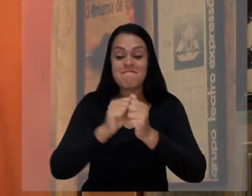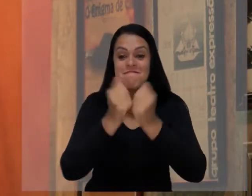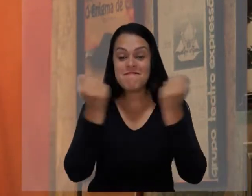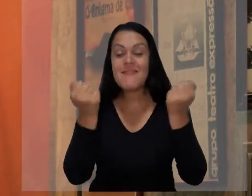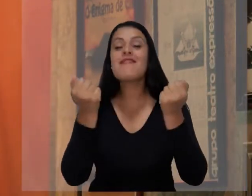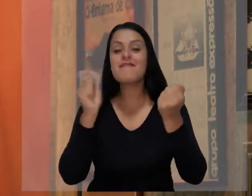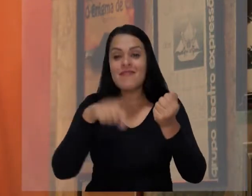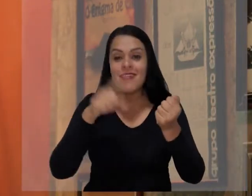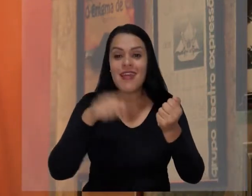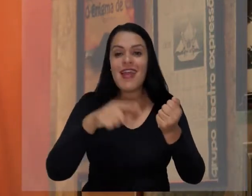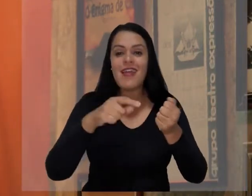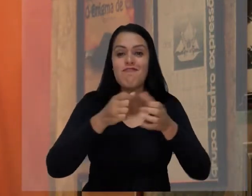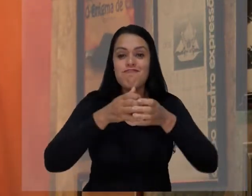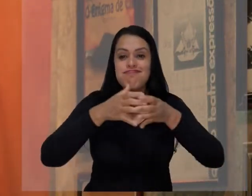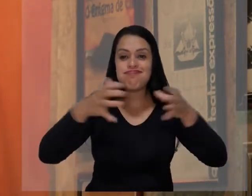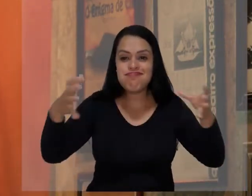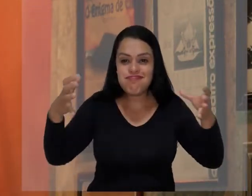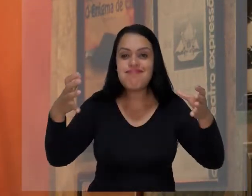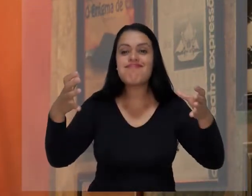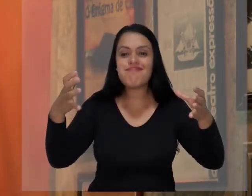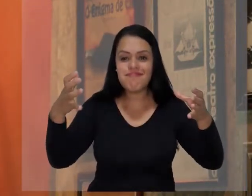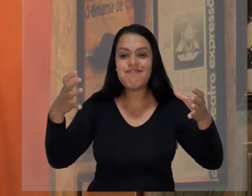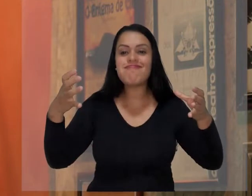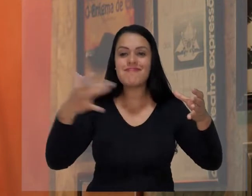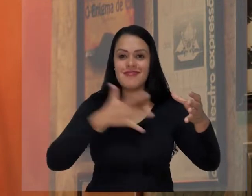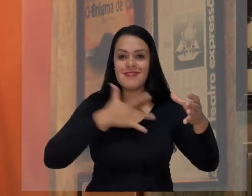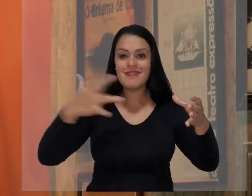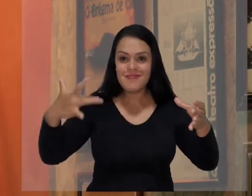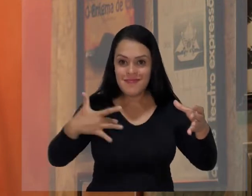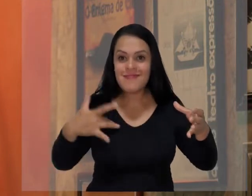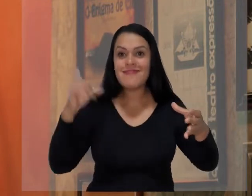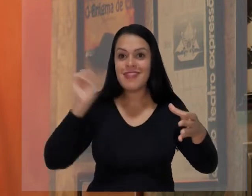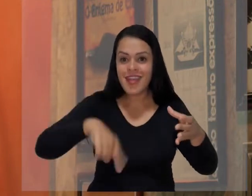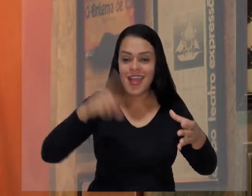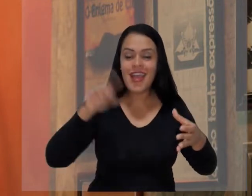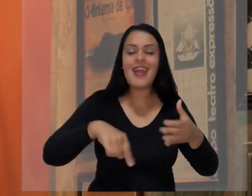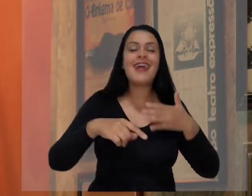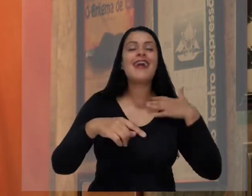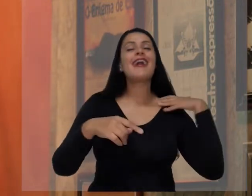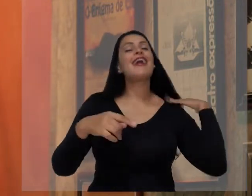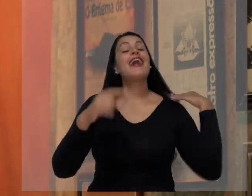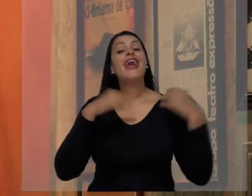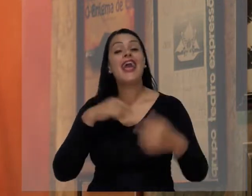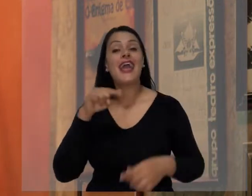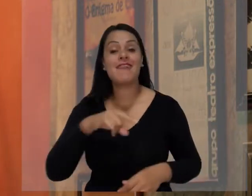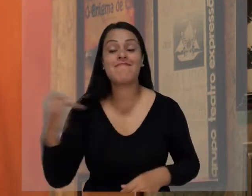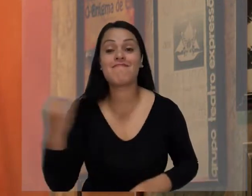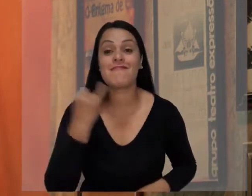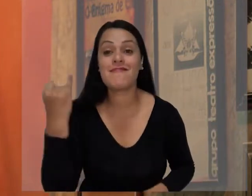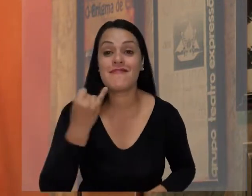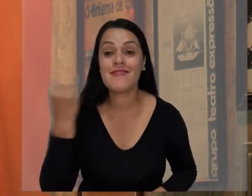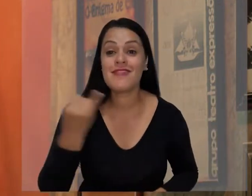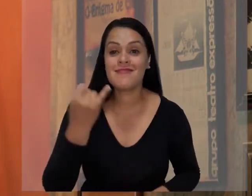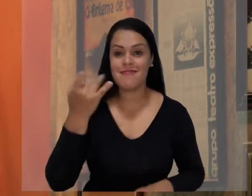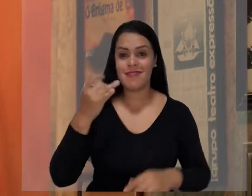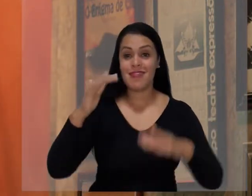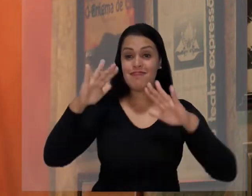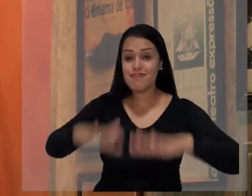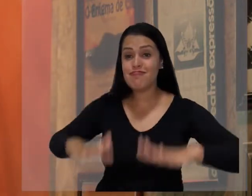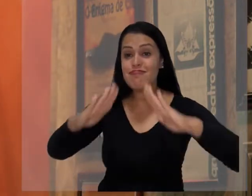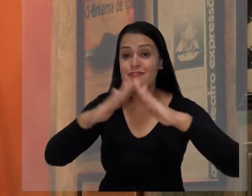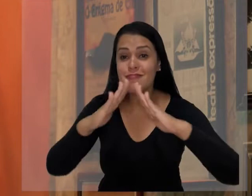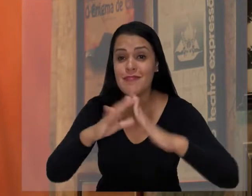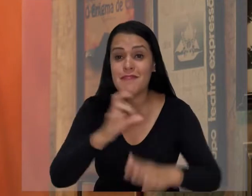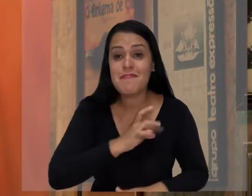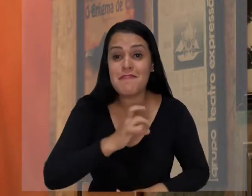fermentação natural, que é bem saudável esse. Esse pão é indicado para quem está coartado em casa